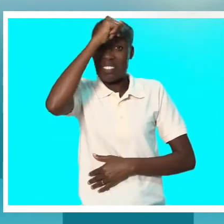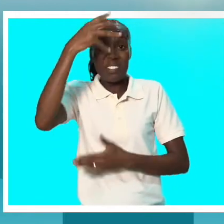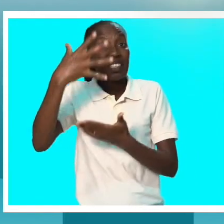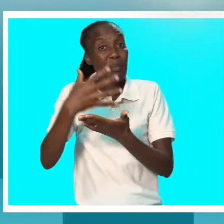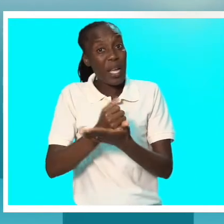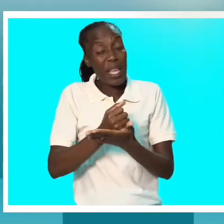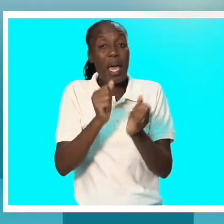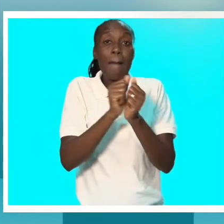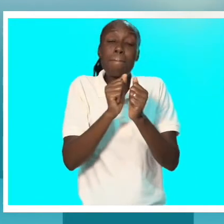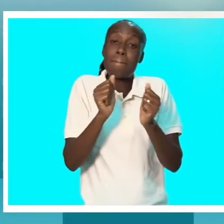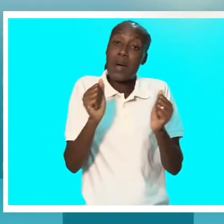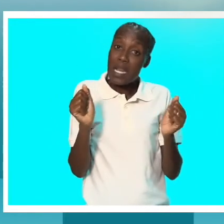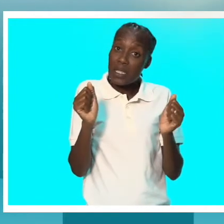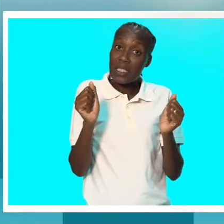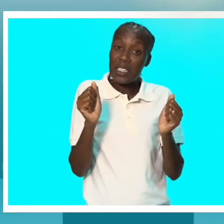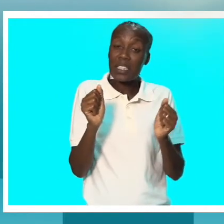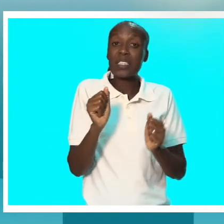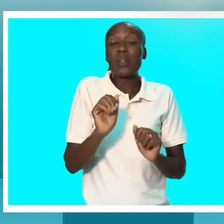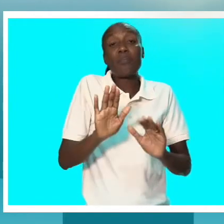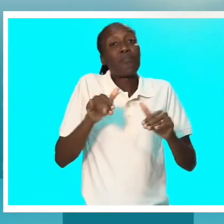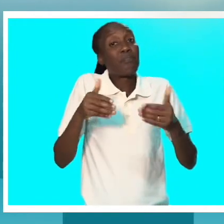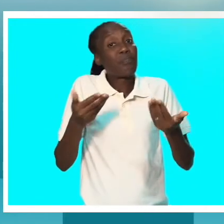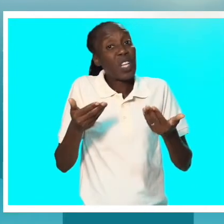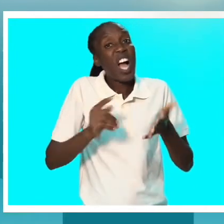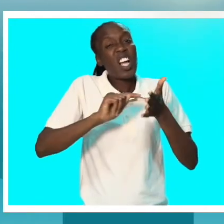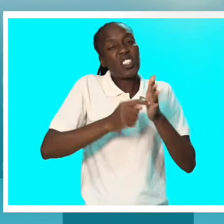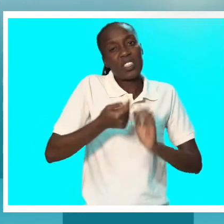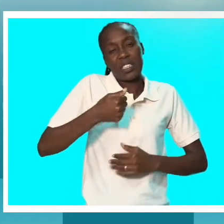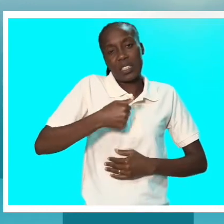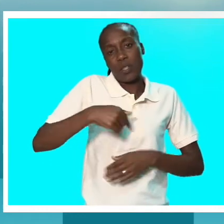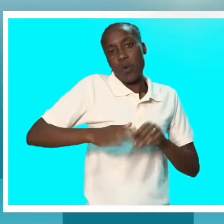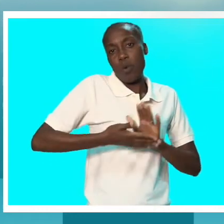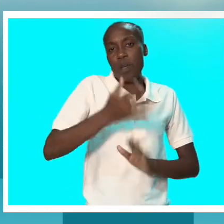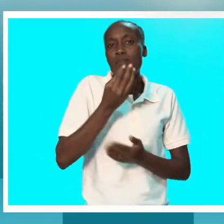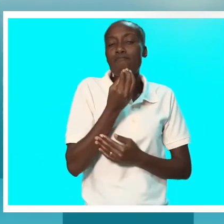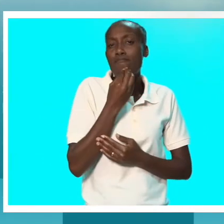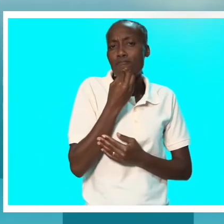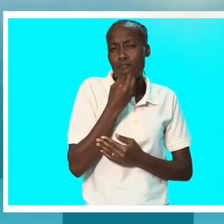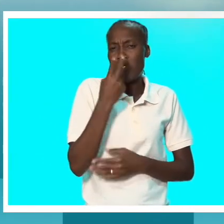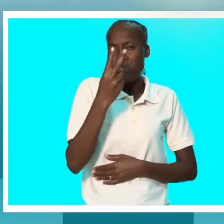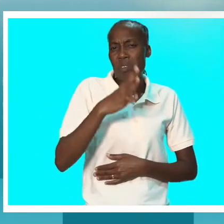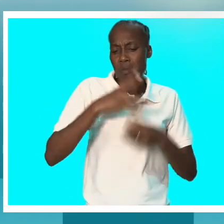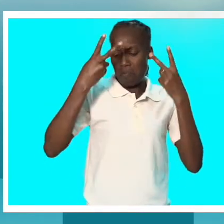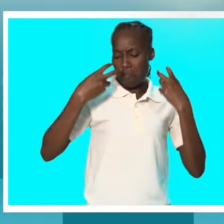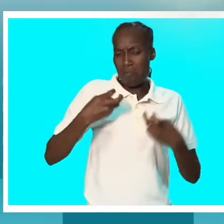não ajudam. Mas tenho que fazer esforço e vejo melhoria.